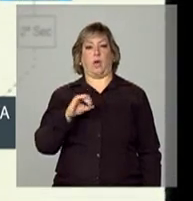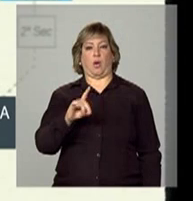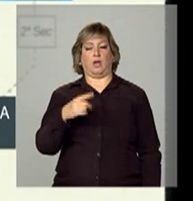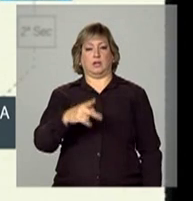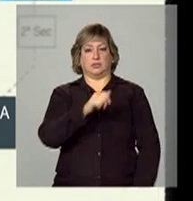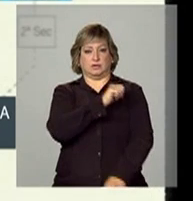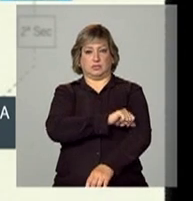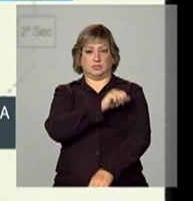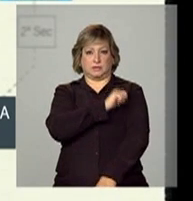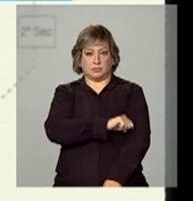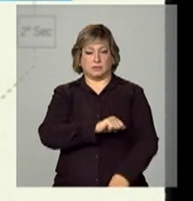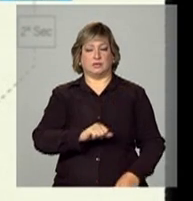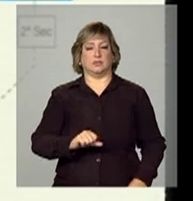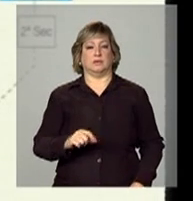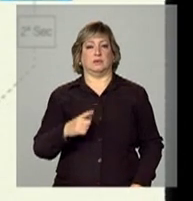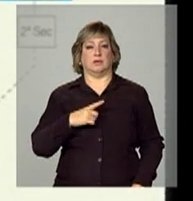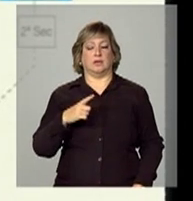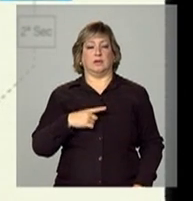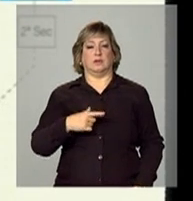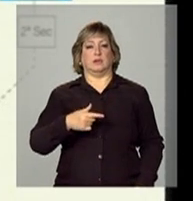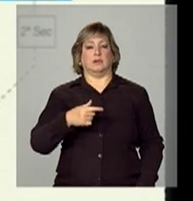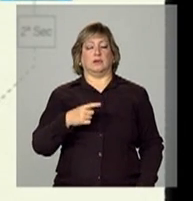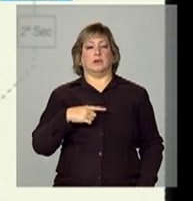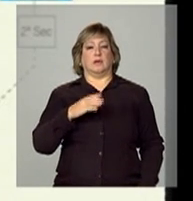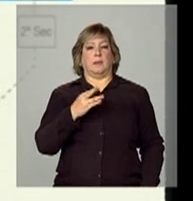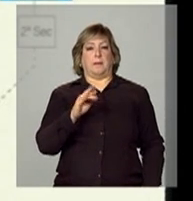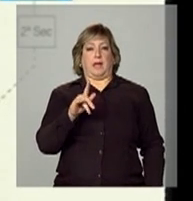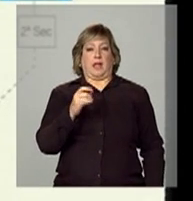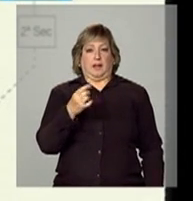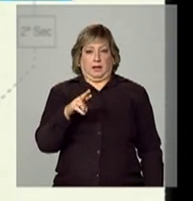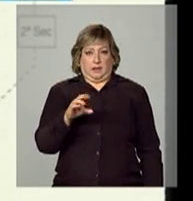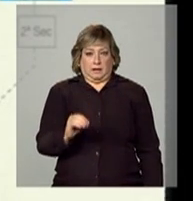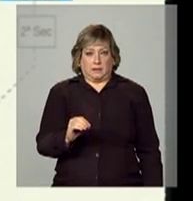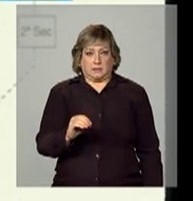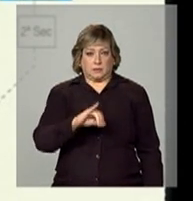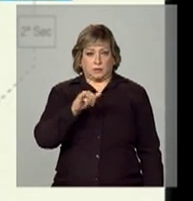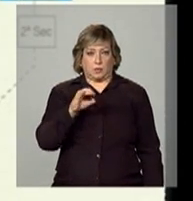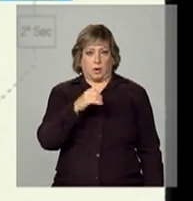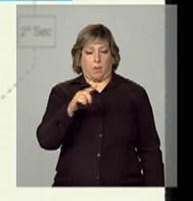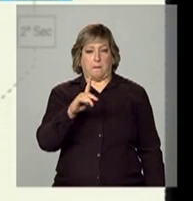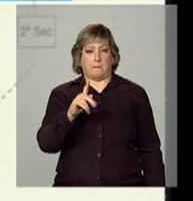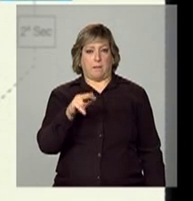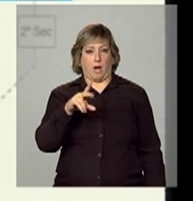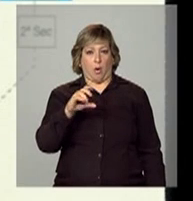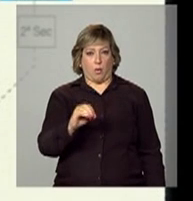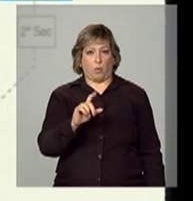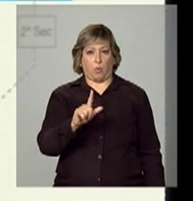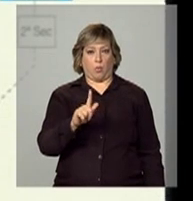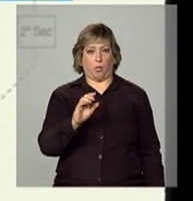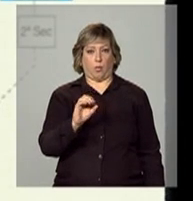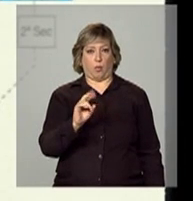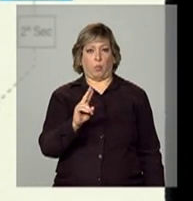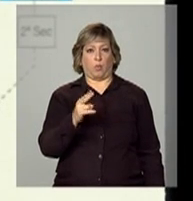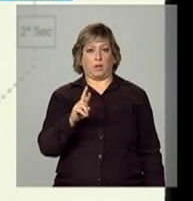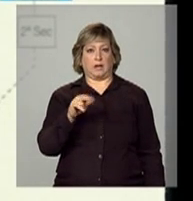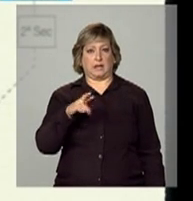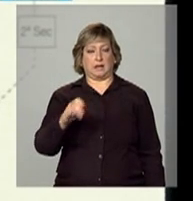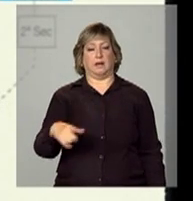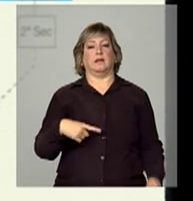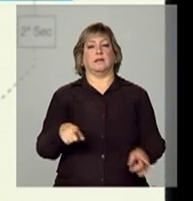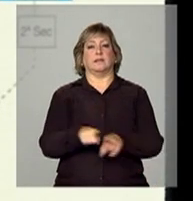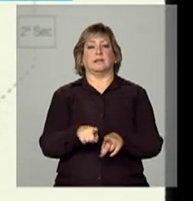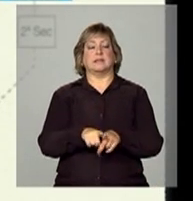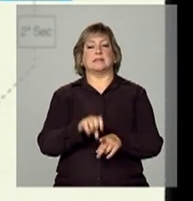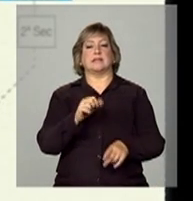Janeiro, comandante da terceira zona aérea, Brigadeiro João Paulo Burnier, comandante do 1º Exército, General Ciseno